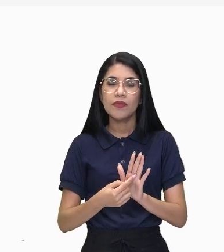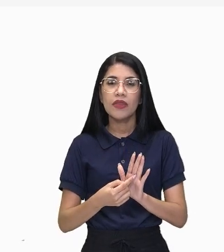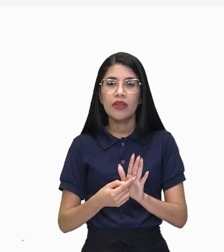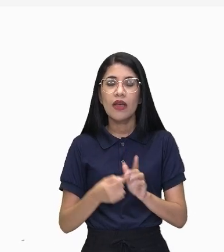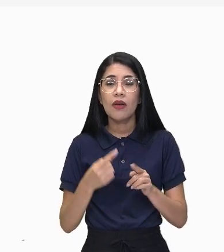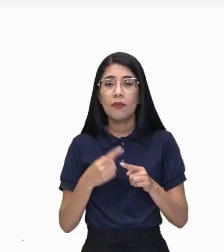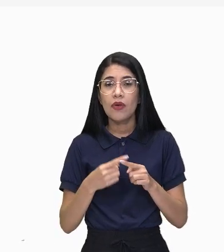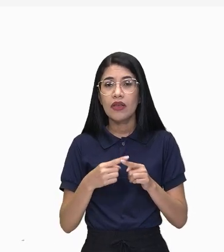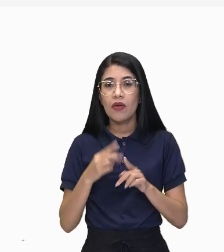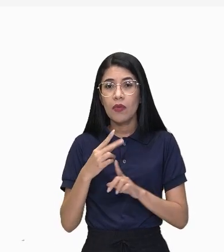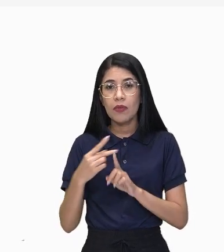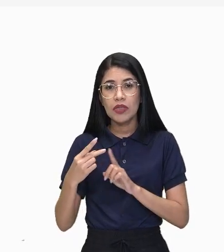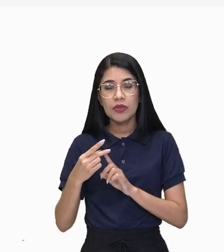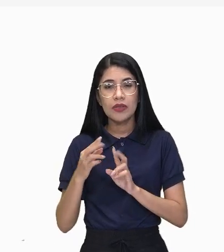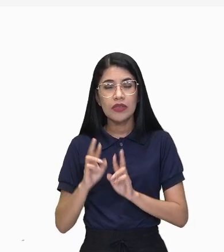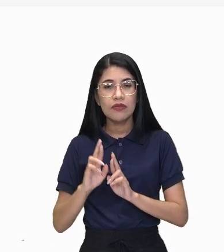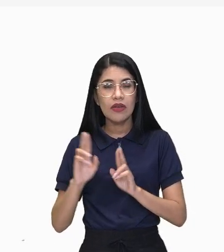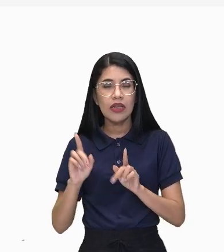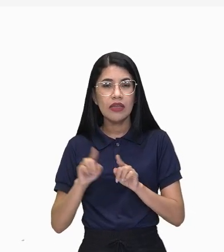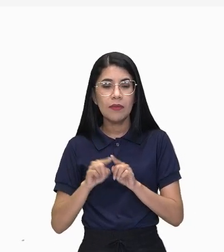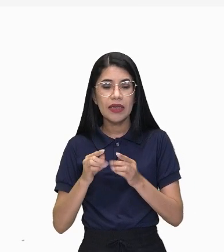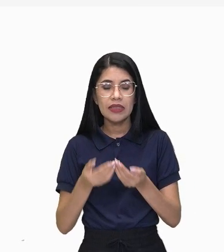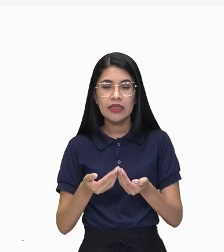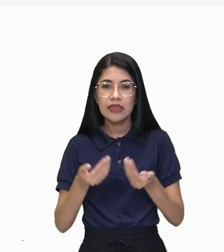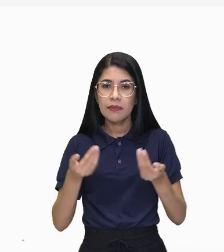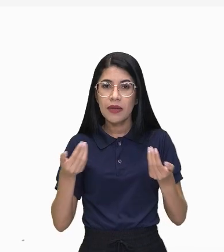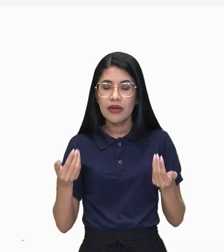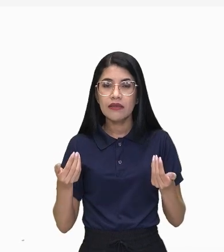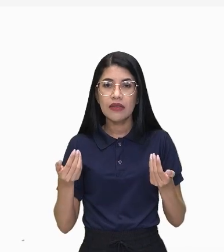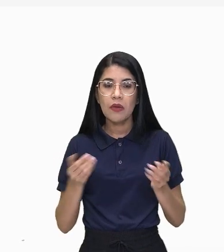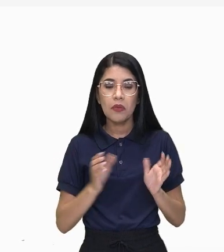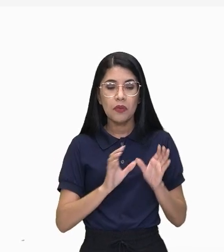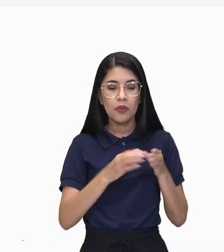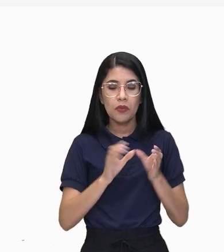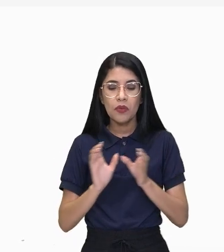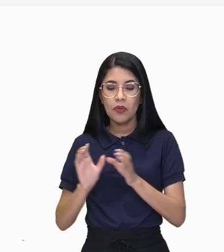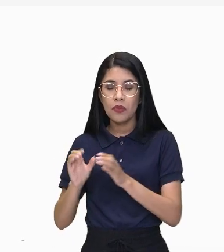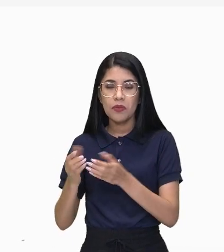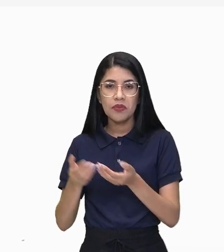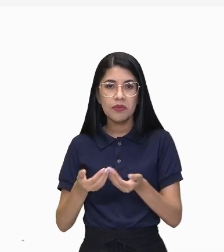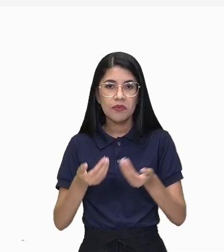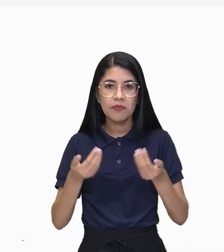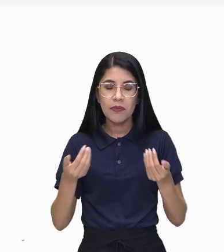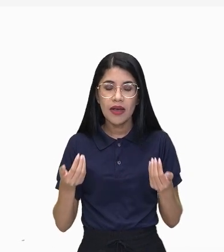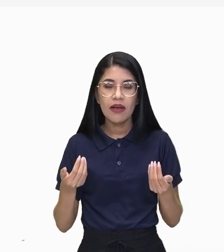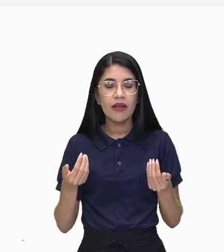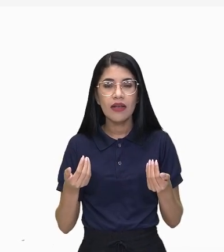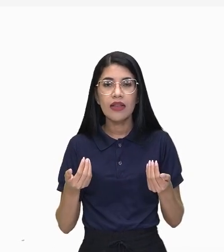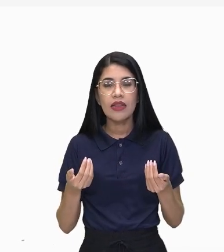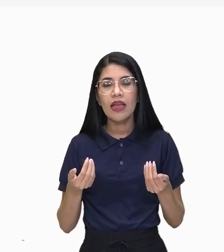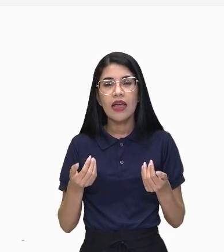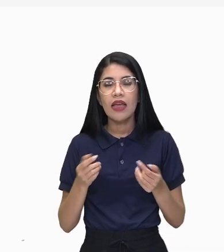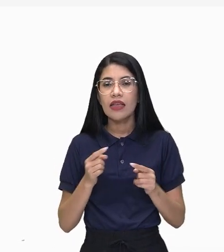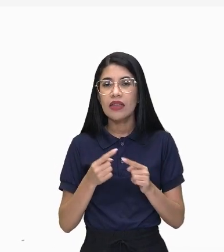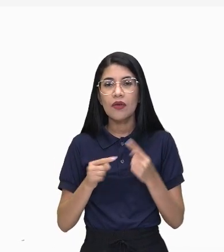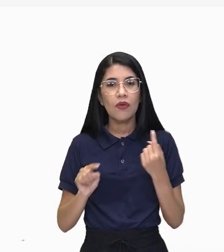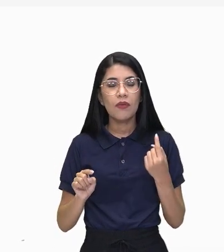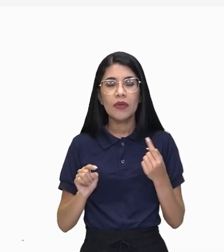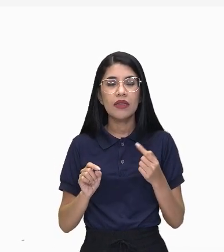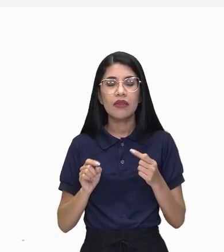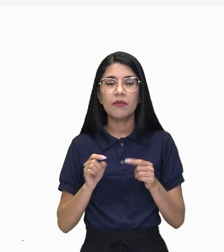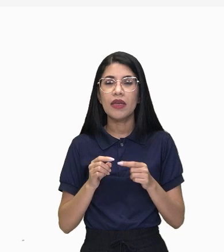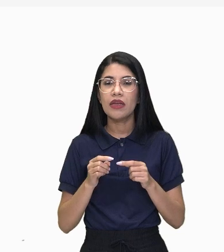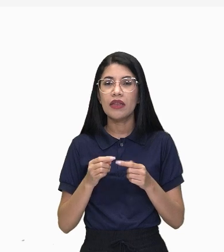essa outra visão, né, uma visão mais segregadora, uma visão mais de separar as pessoas, de ser, né, contrário à